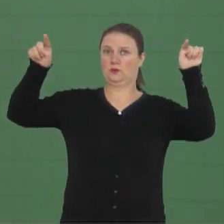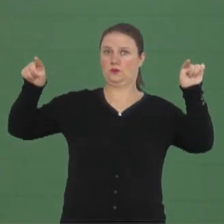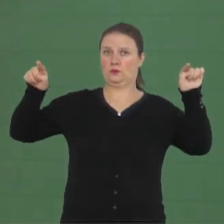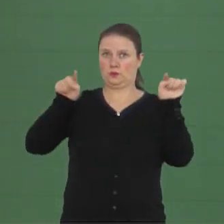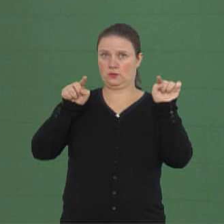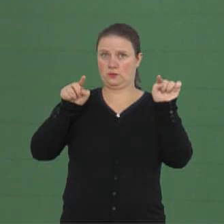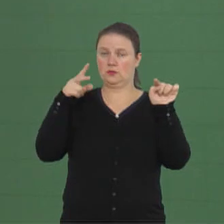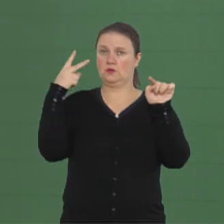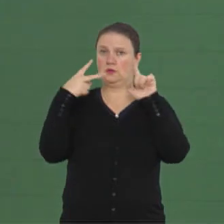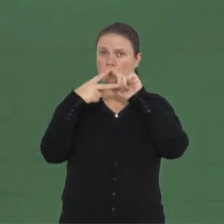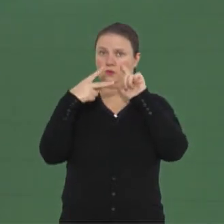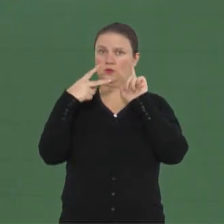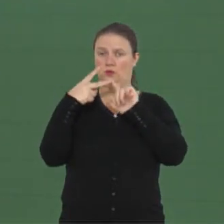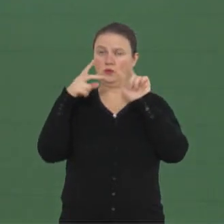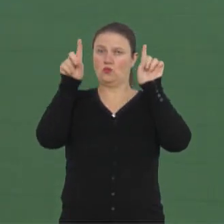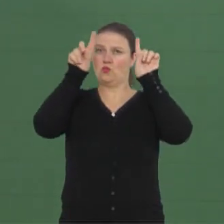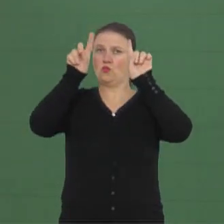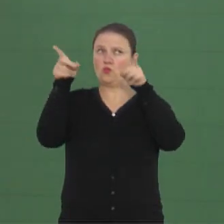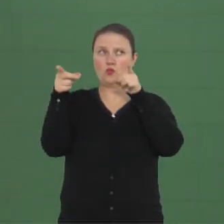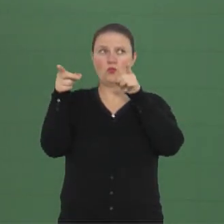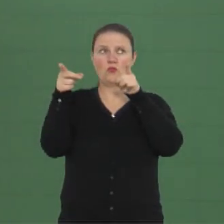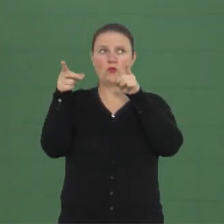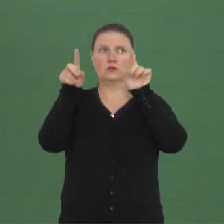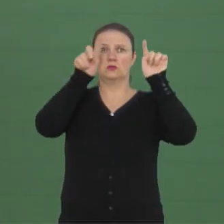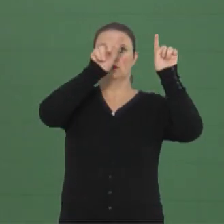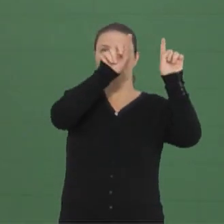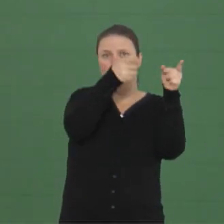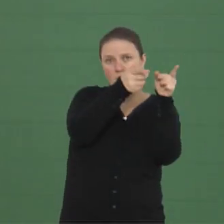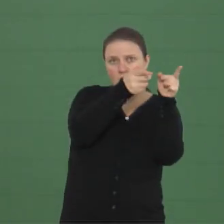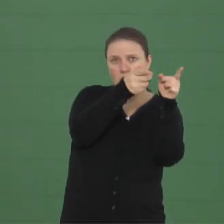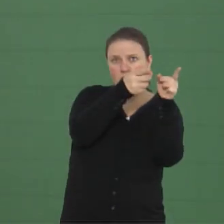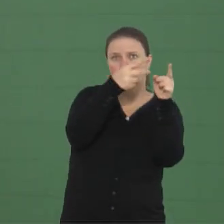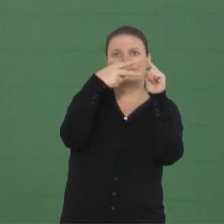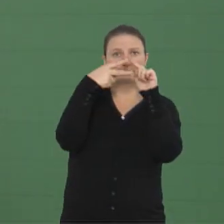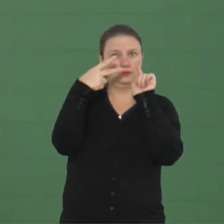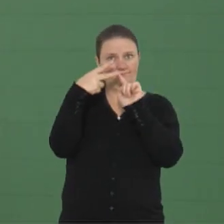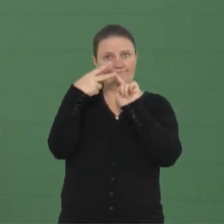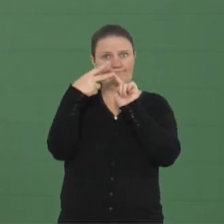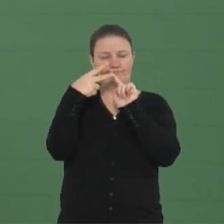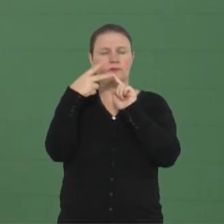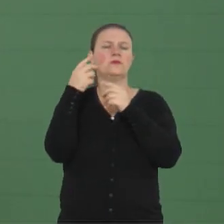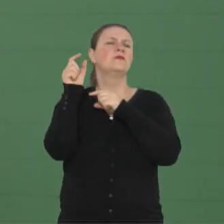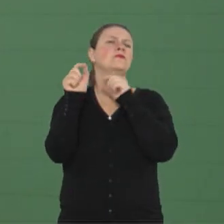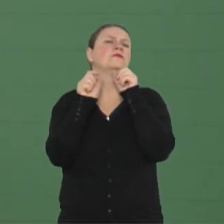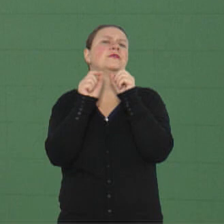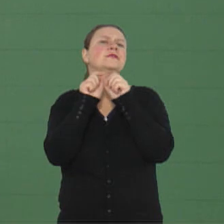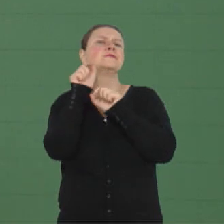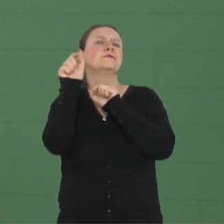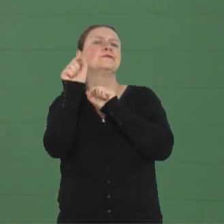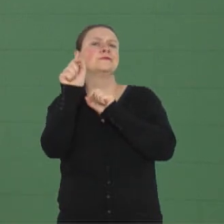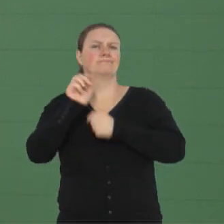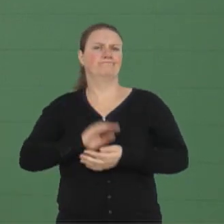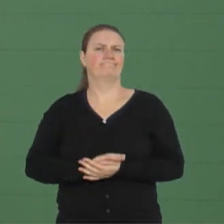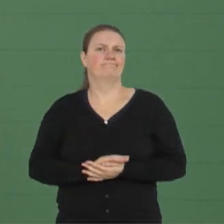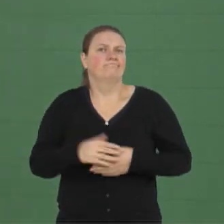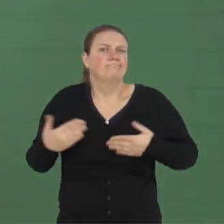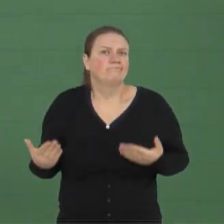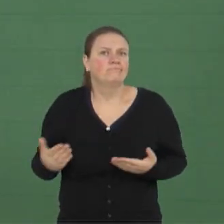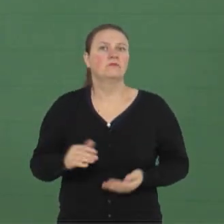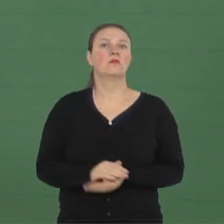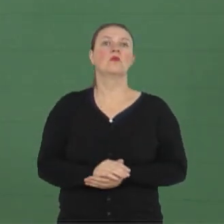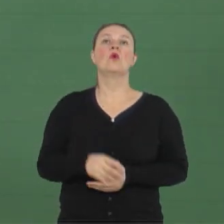temos 2 parênteses dentro dos colchetes. O que eu vou fazer agora? Nesse momento, como nós já vimos